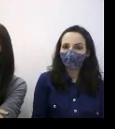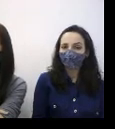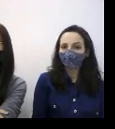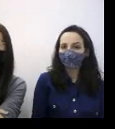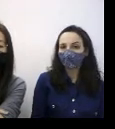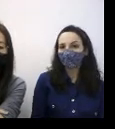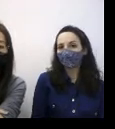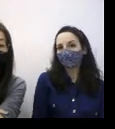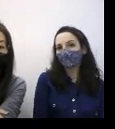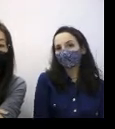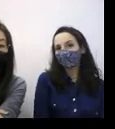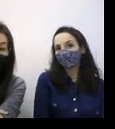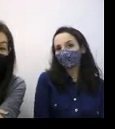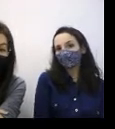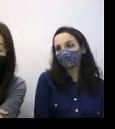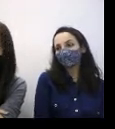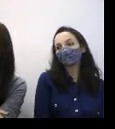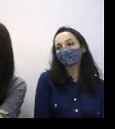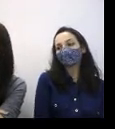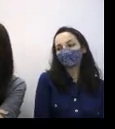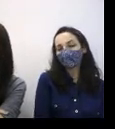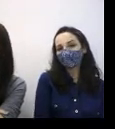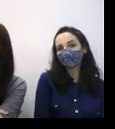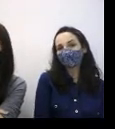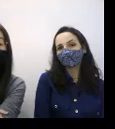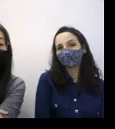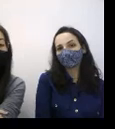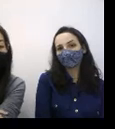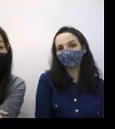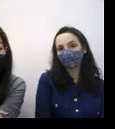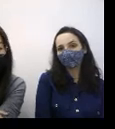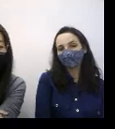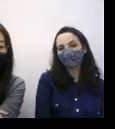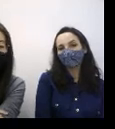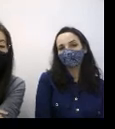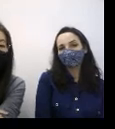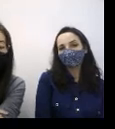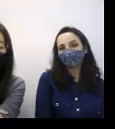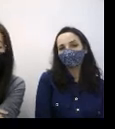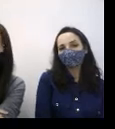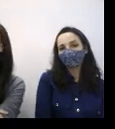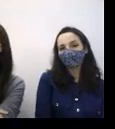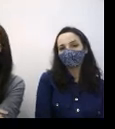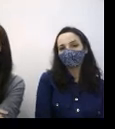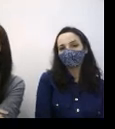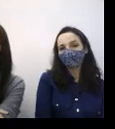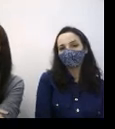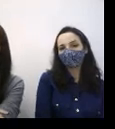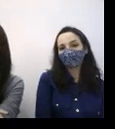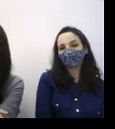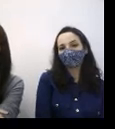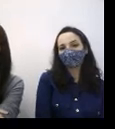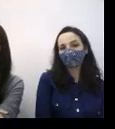sentimentos e desejos de forma adequada, né? Saber ouvir, né? Entre outras. Então,